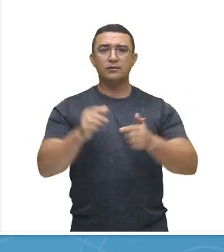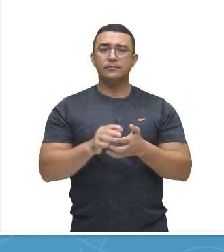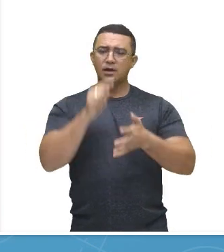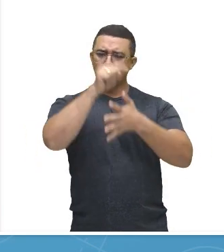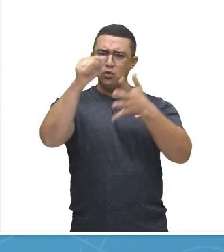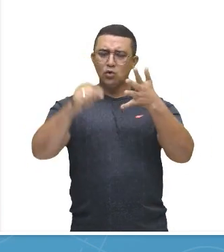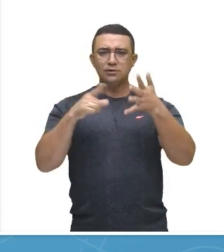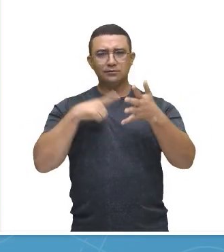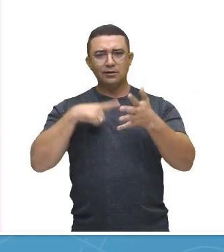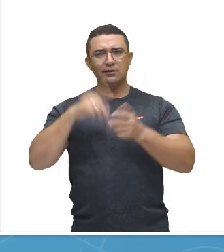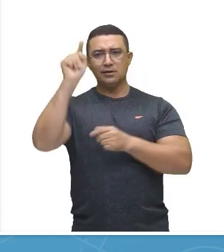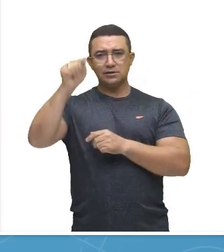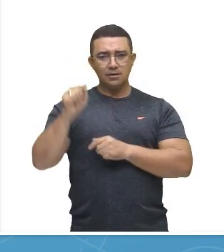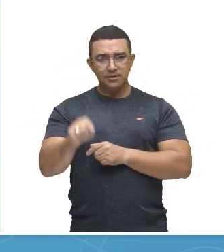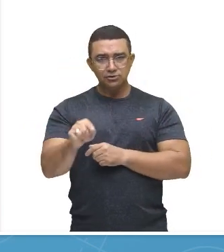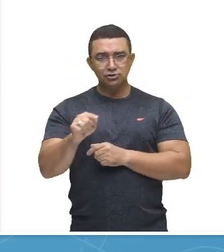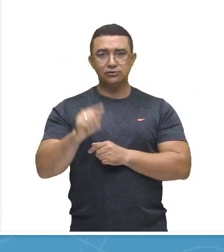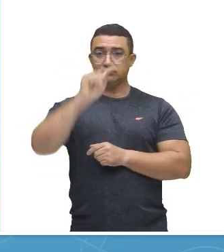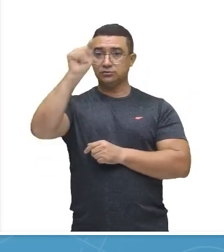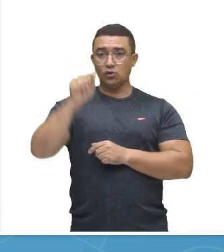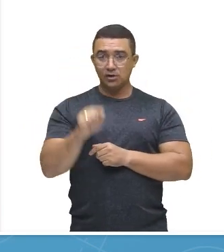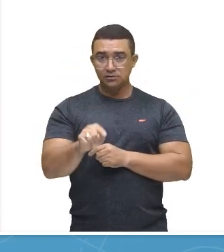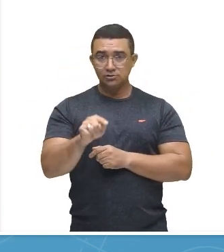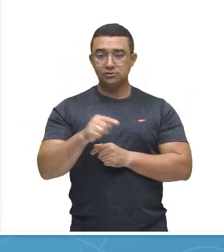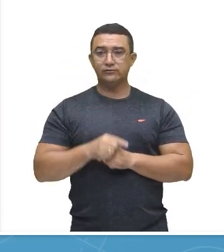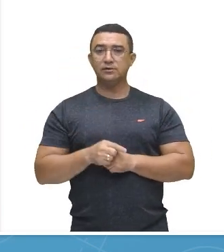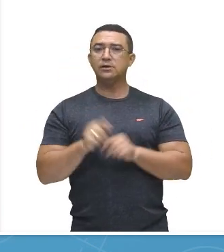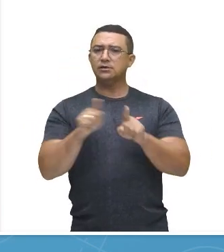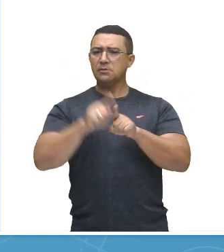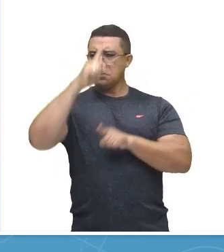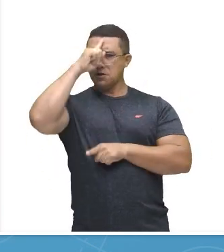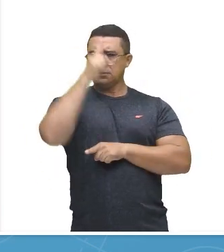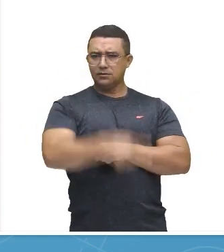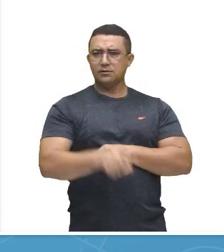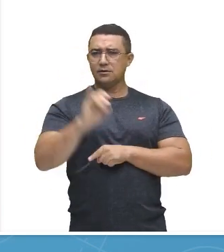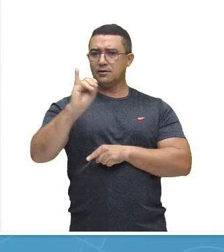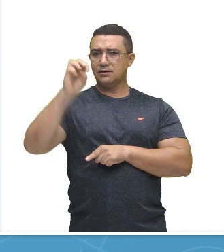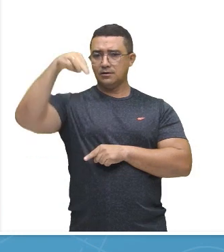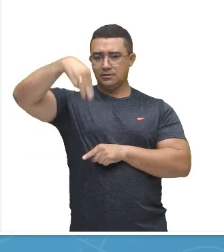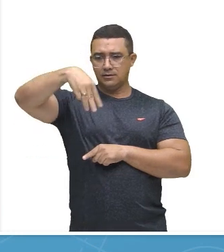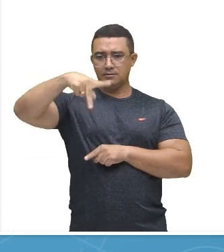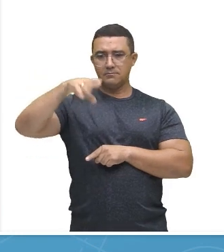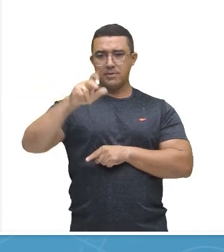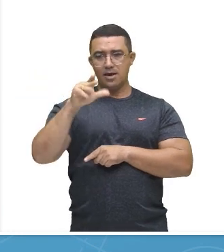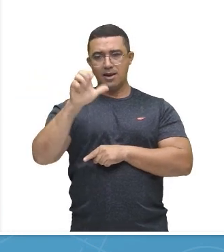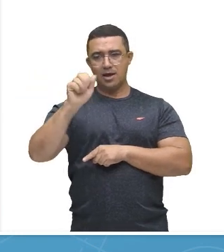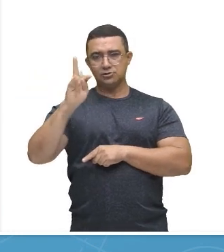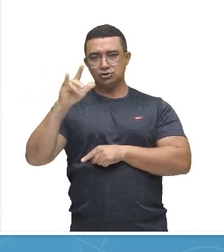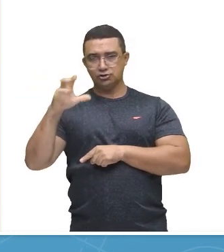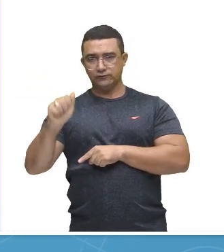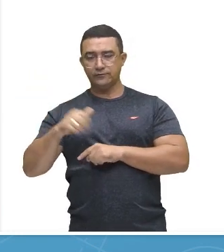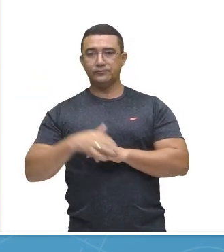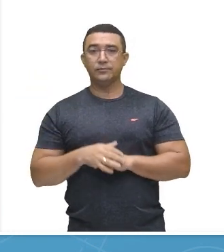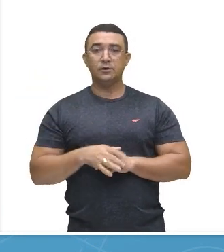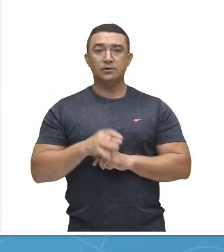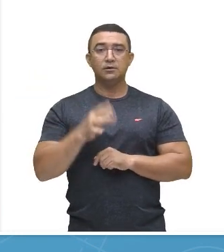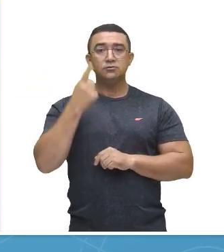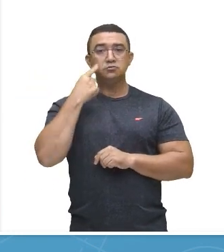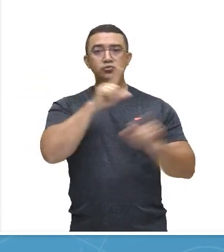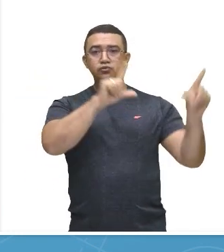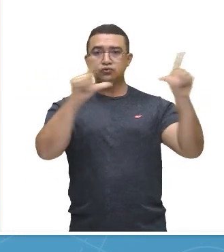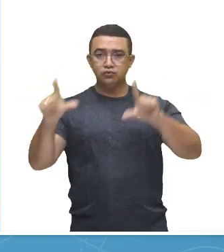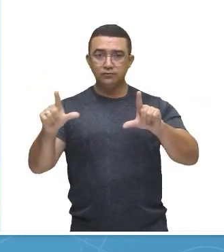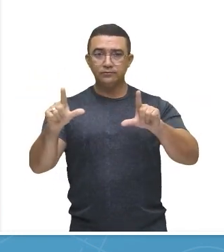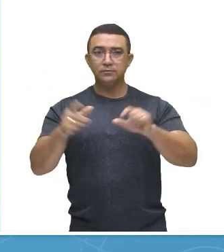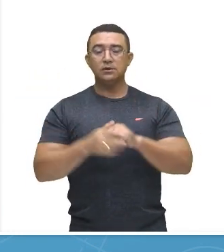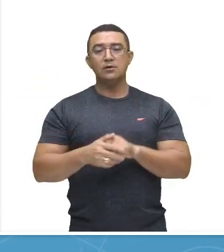falei, exclamativa, interrogativa e imperativa, tá bom? Então, só voltando aqui, a questão nós temos